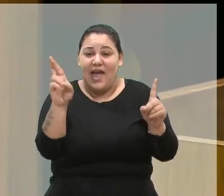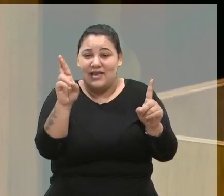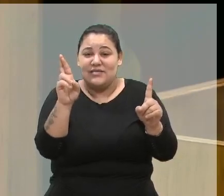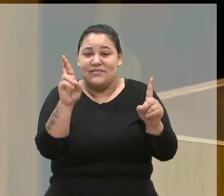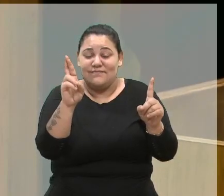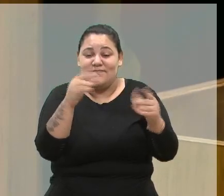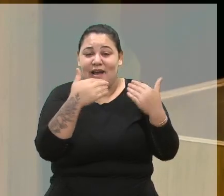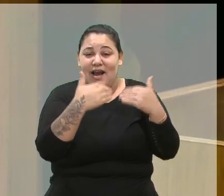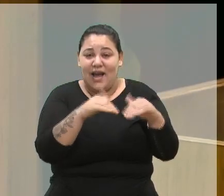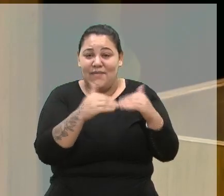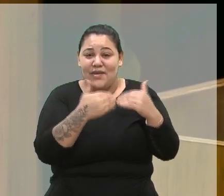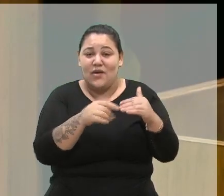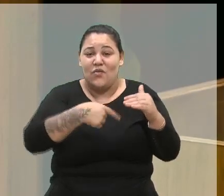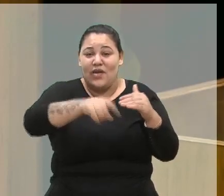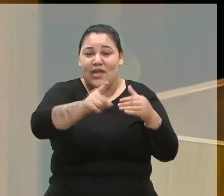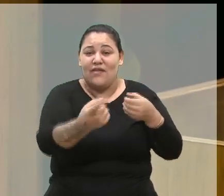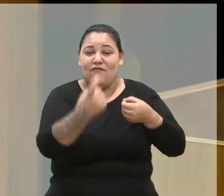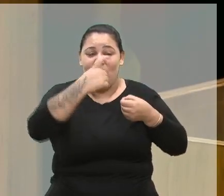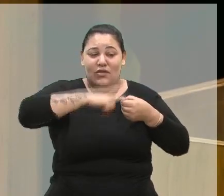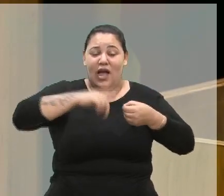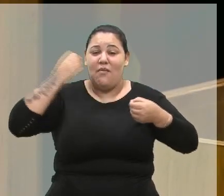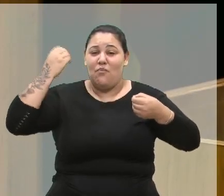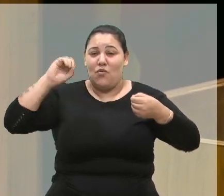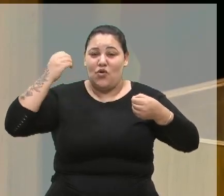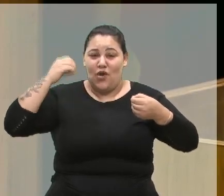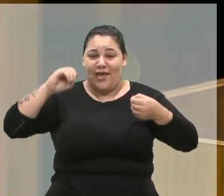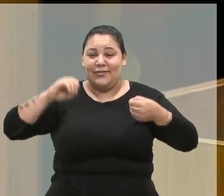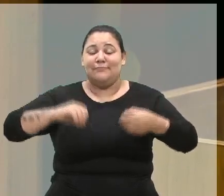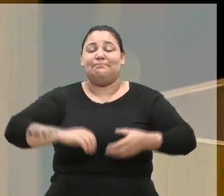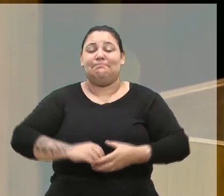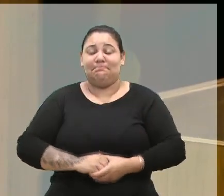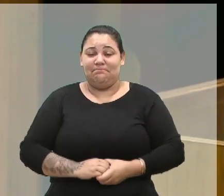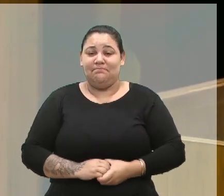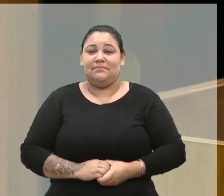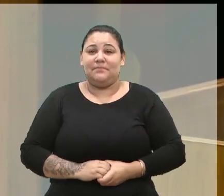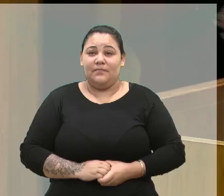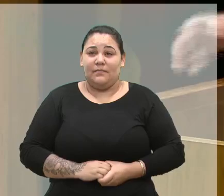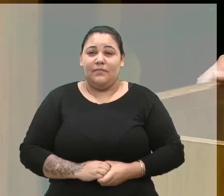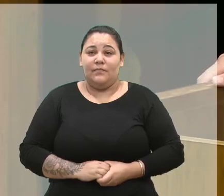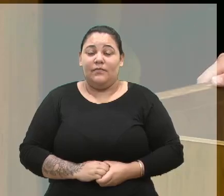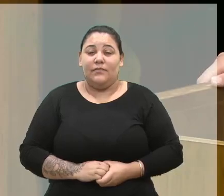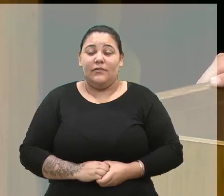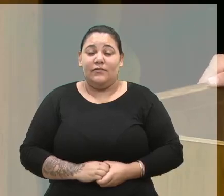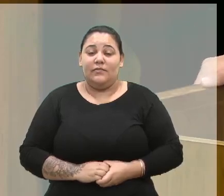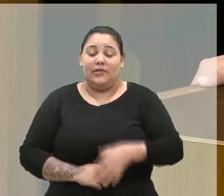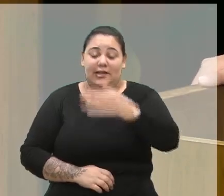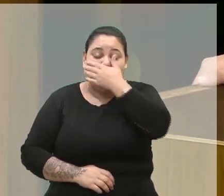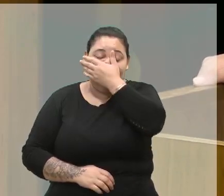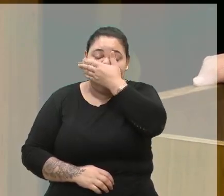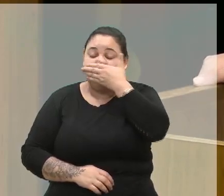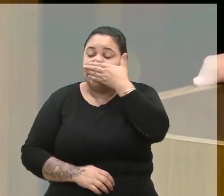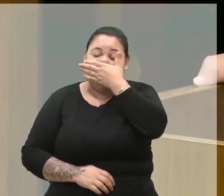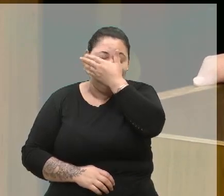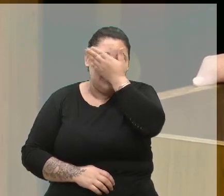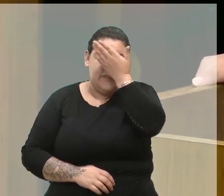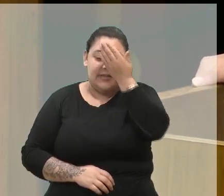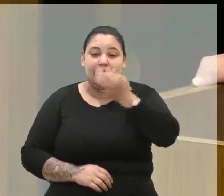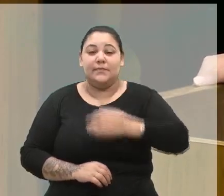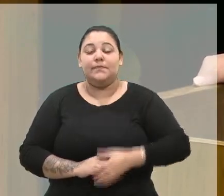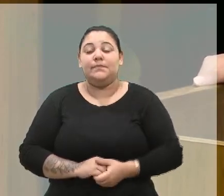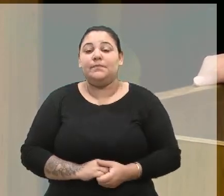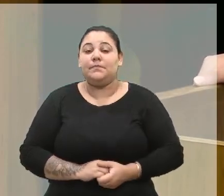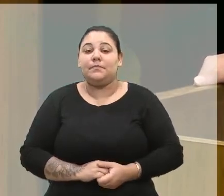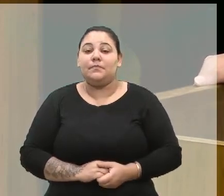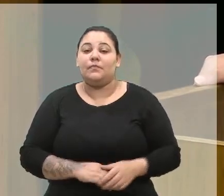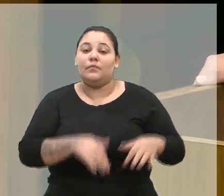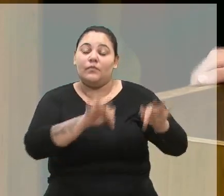voltarem até Porto Alegre, aqui de Caxias do Sul, sendo um valor absurdo. Então, para finalizar, já que meu tempo está